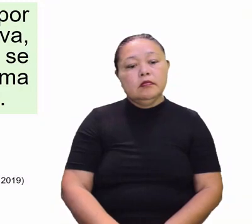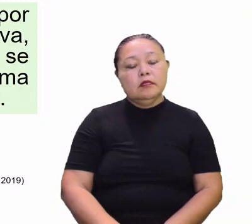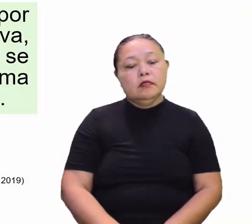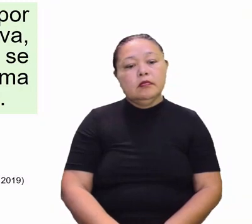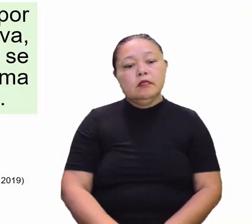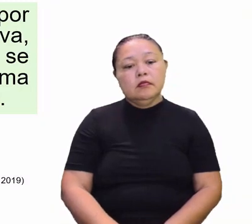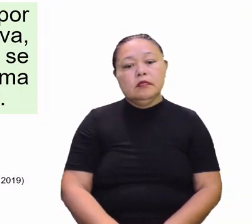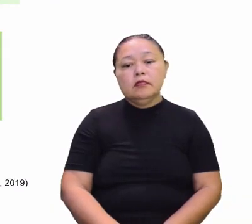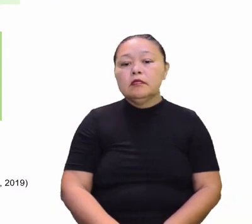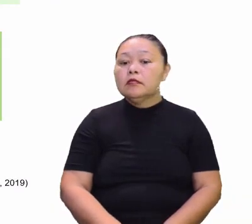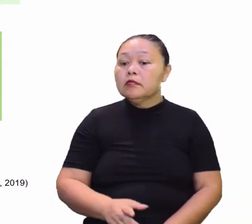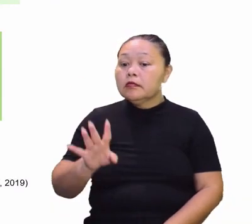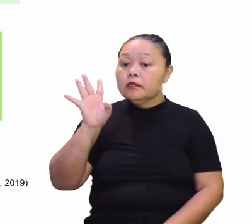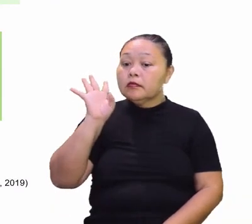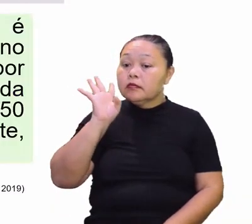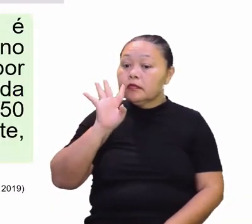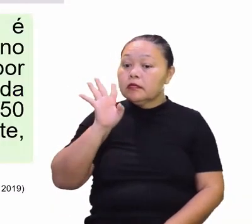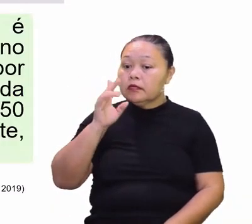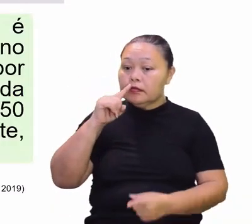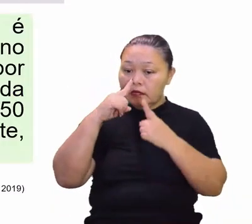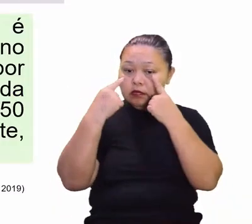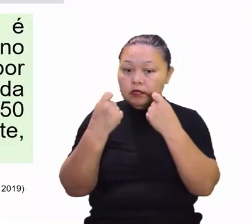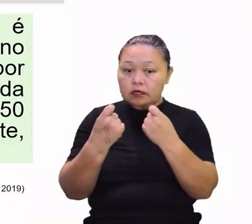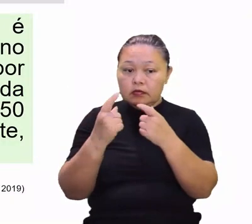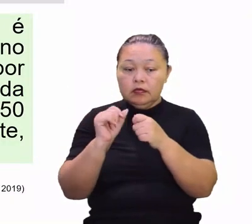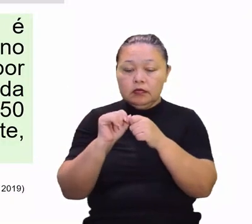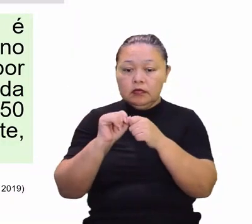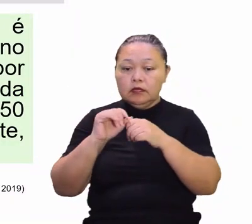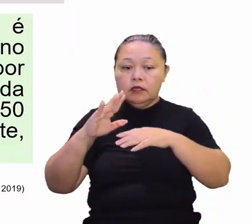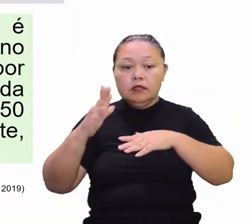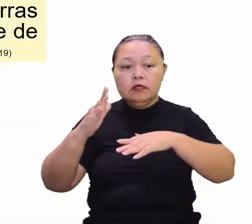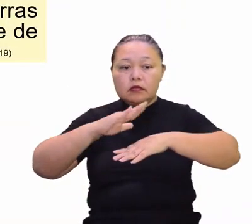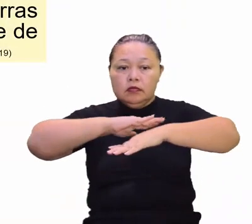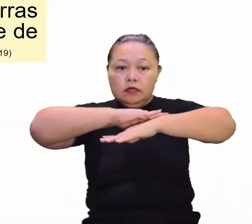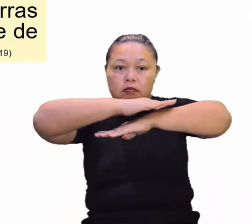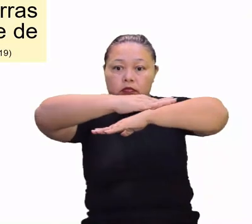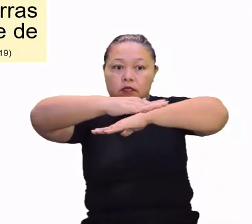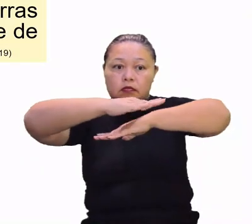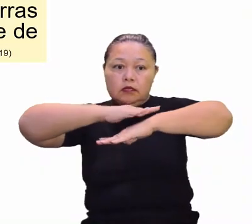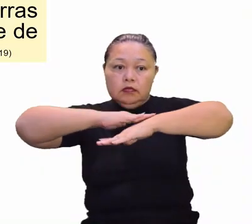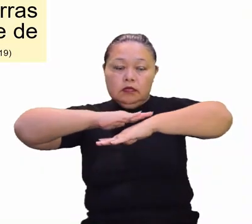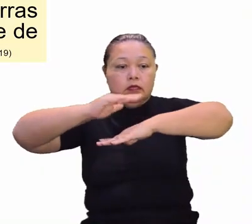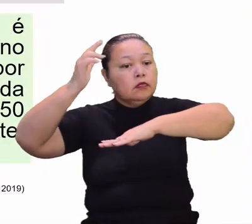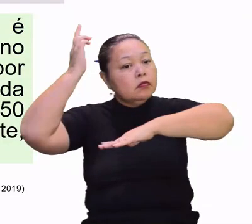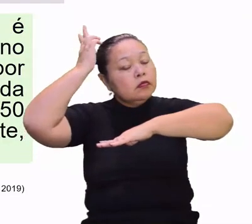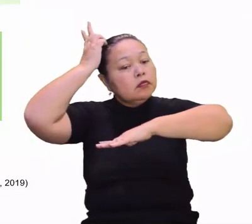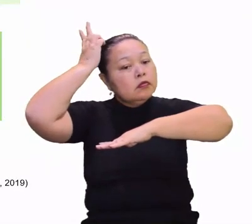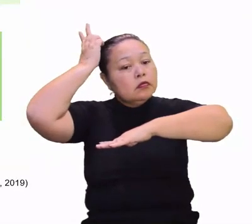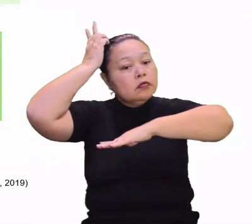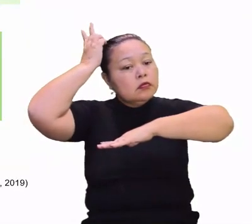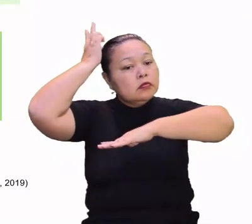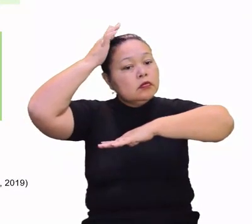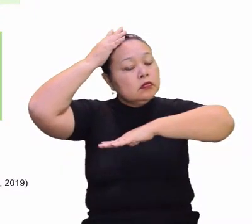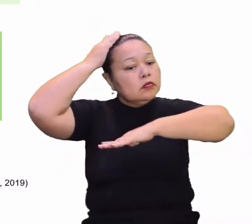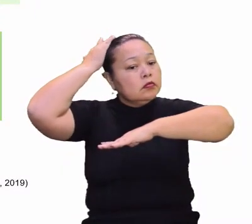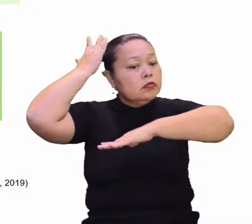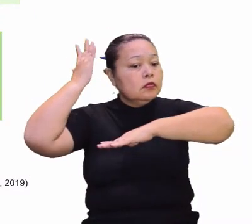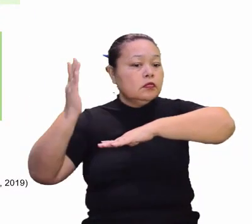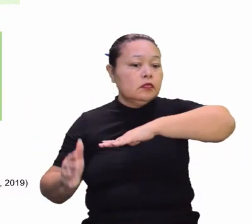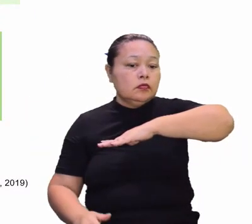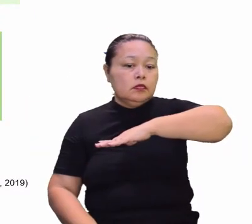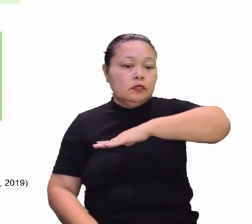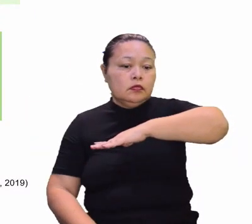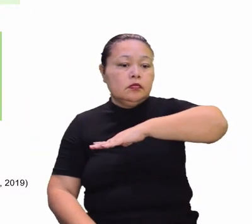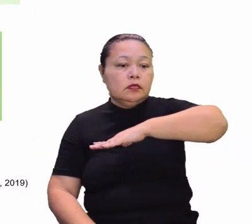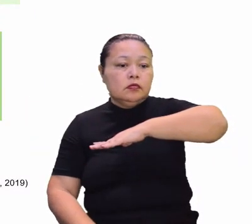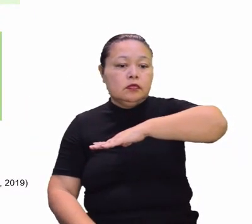E é sabe o que é legal, interessante? Ó, porque quando a gente fala de planície, ó, a gente observa aqui, ó, deixa eu passar para vocês aqui, ó.